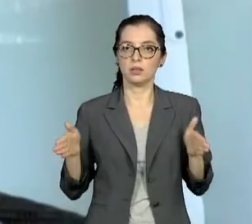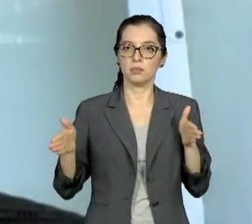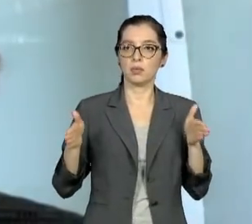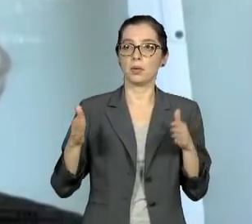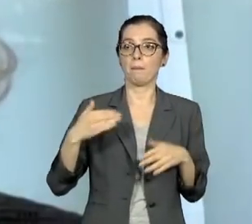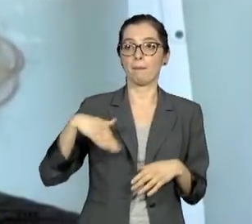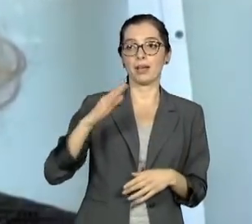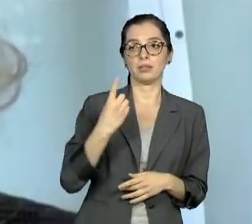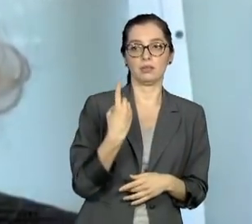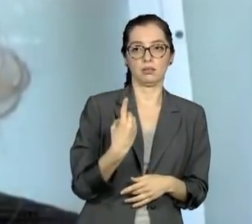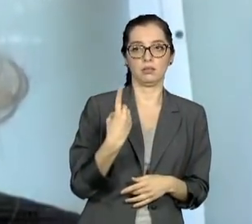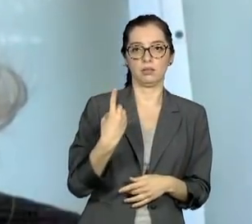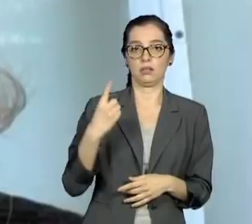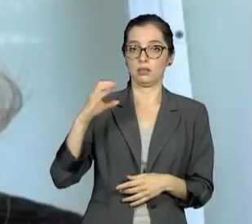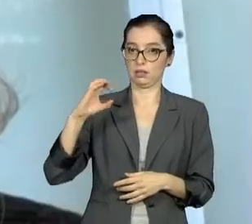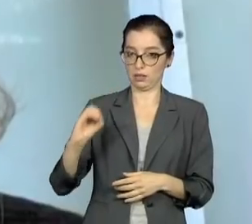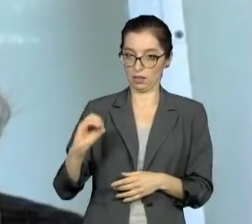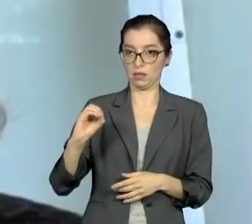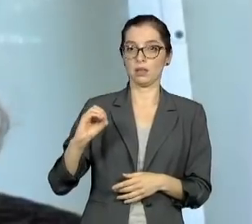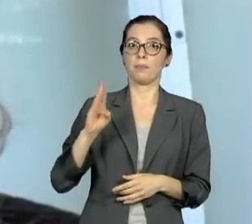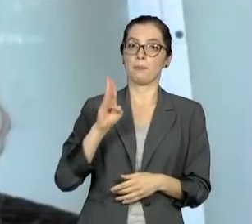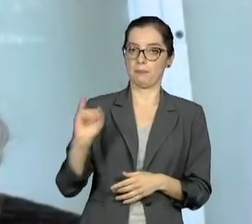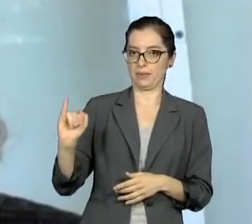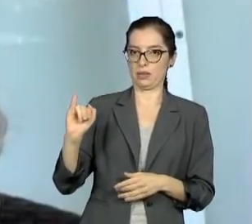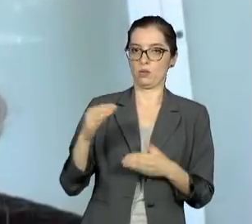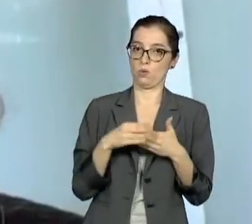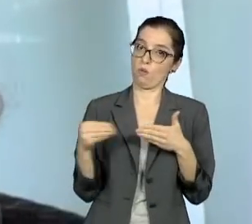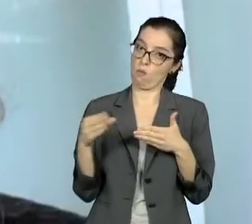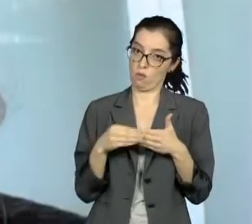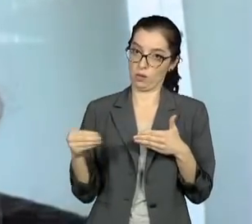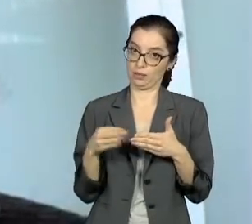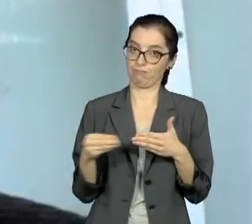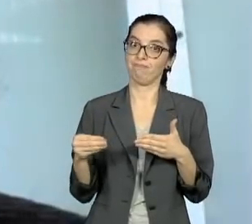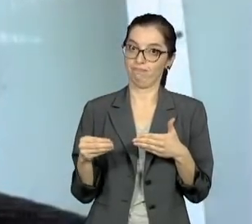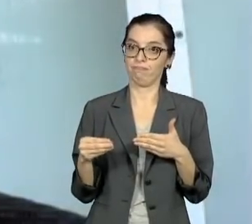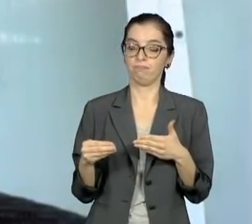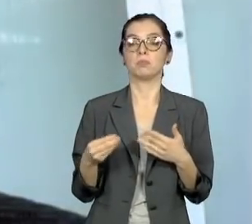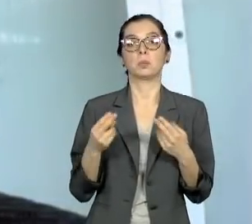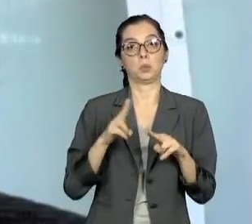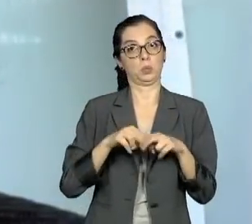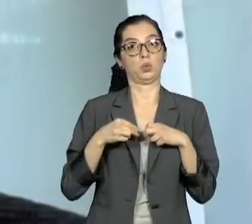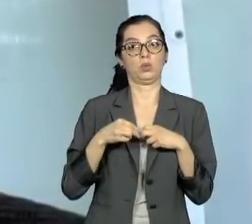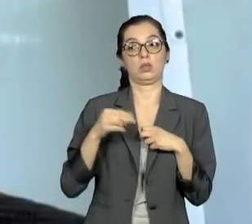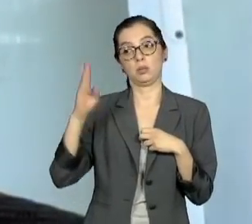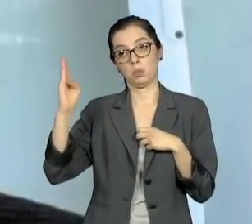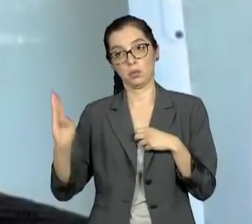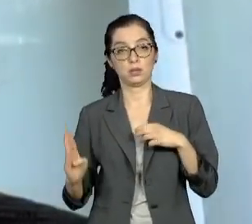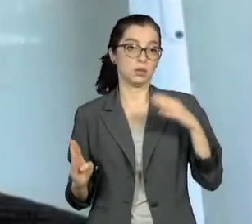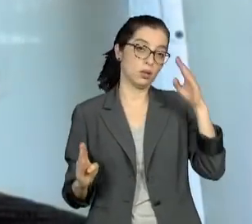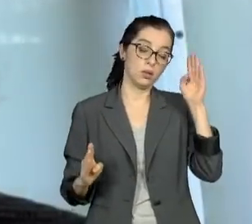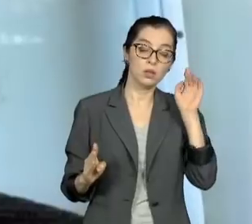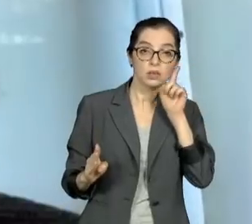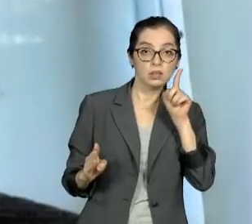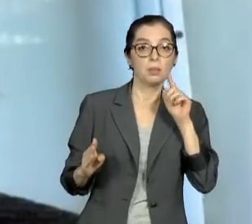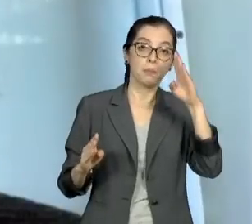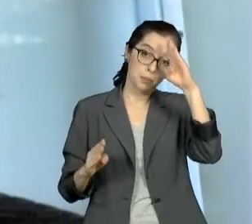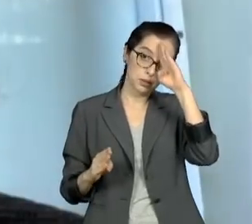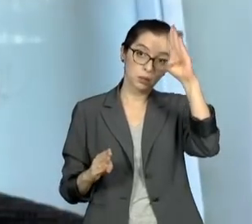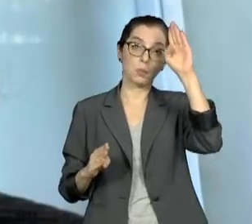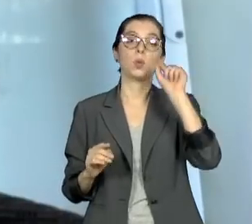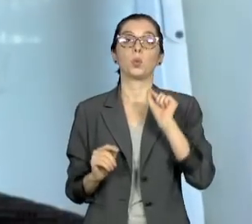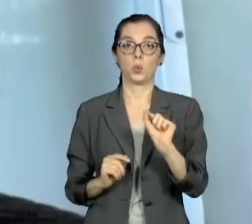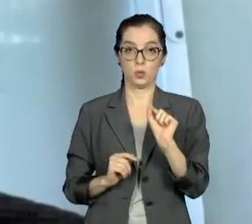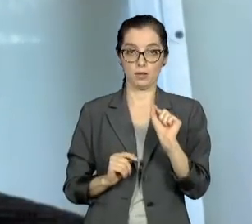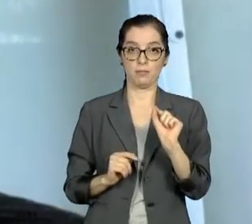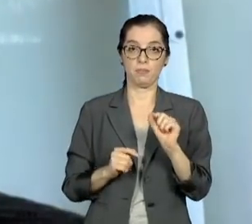110 bilhões de dólares. Os Estados Unidos são o principal investidor estrangeiro no Brasil. E o Brasil